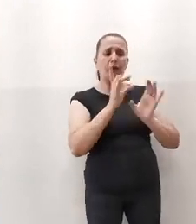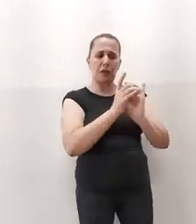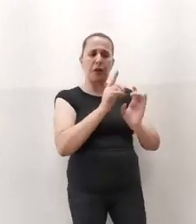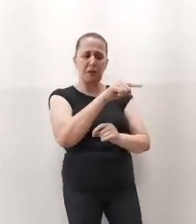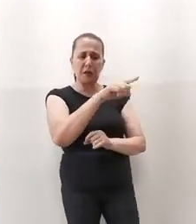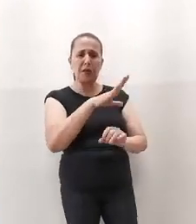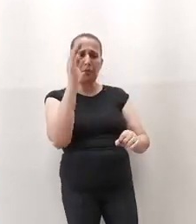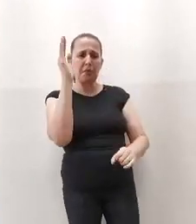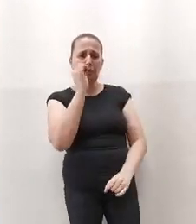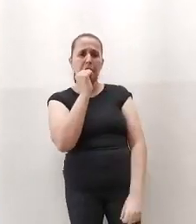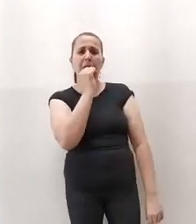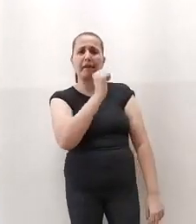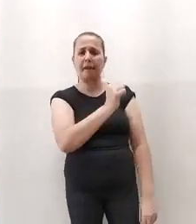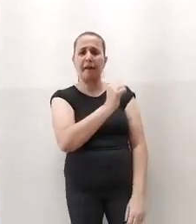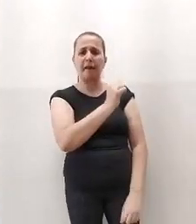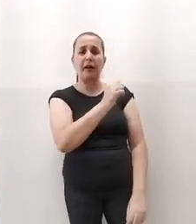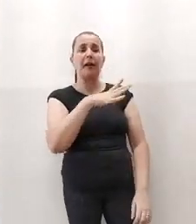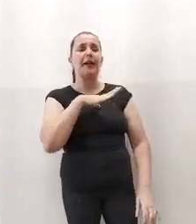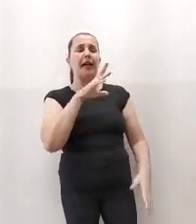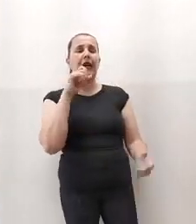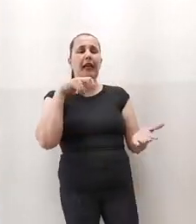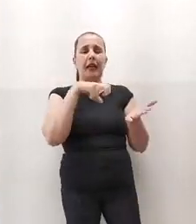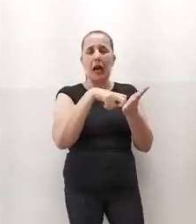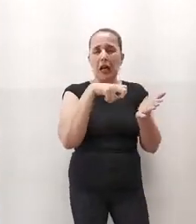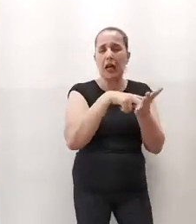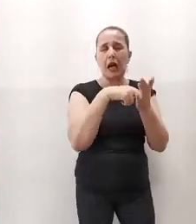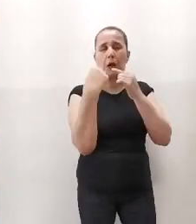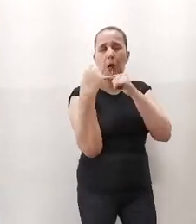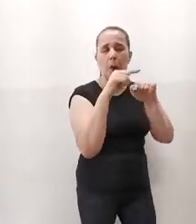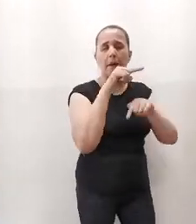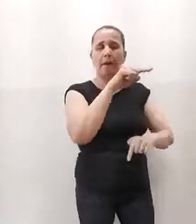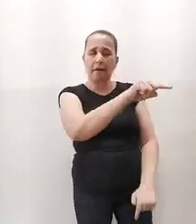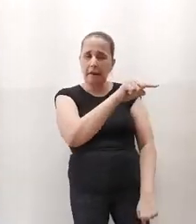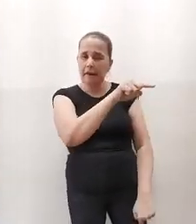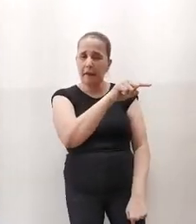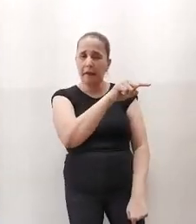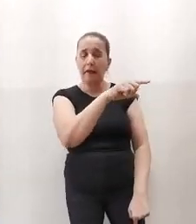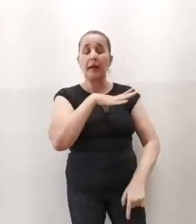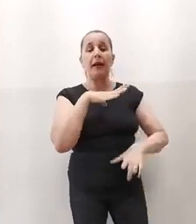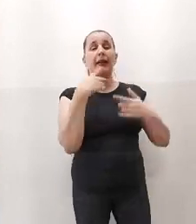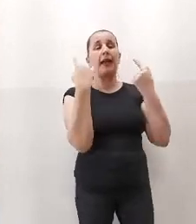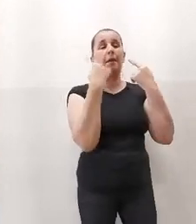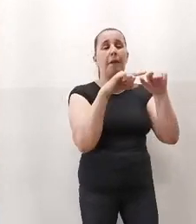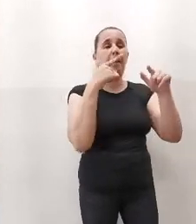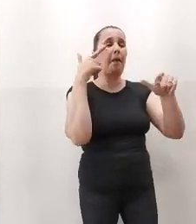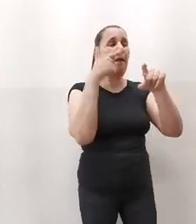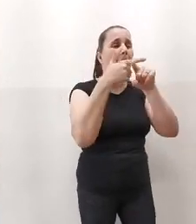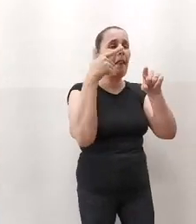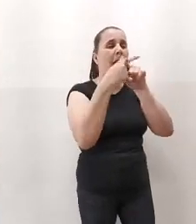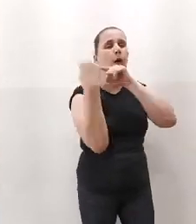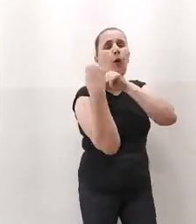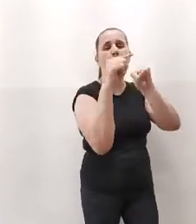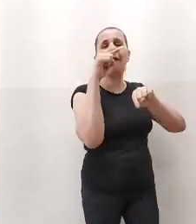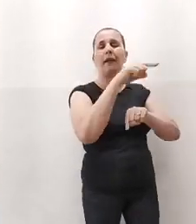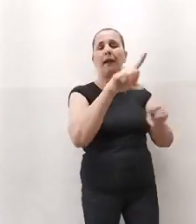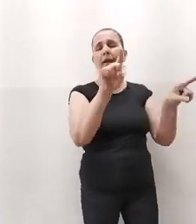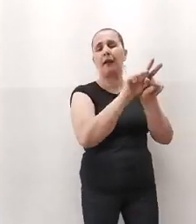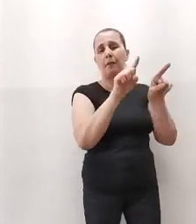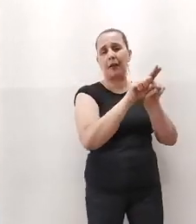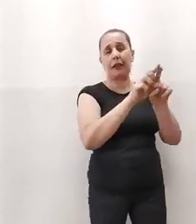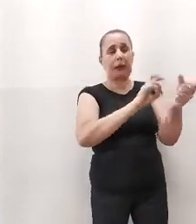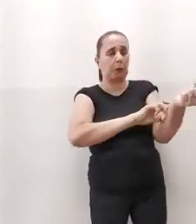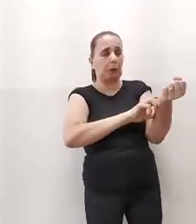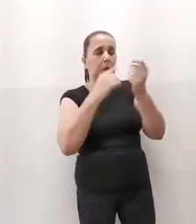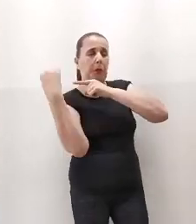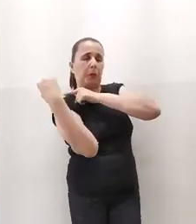vezes os castiguei por todas as sinagogas, obrigando-os até a blasfemar. E demasiadamente